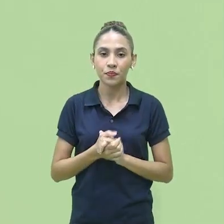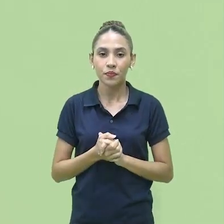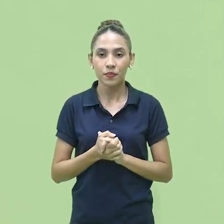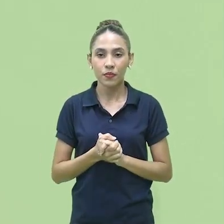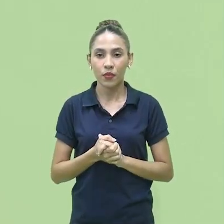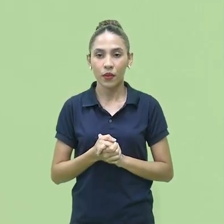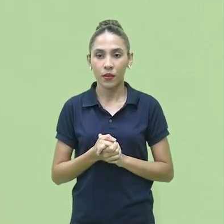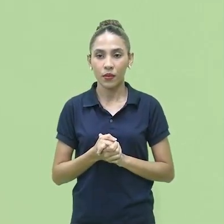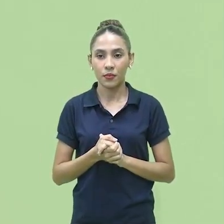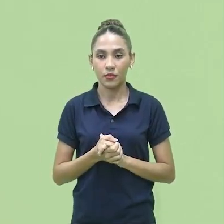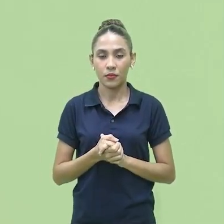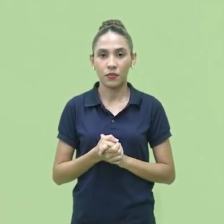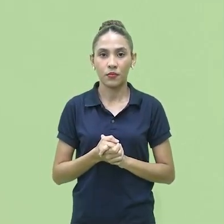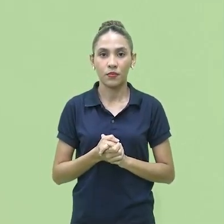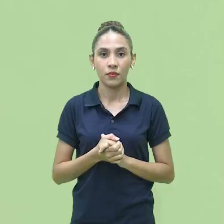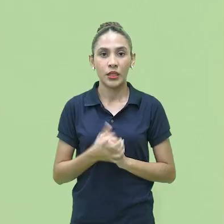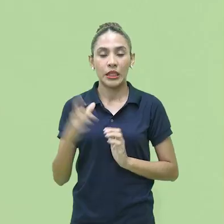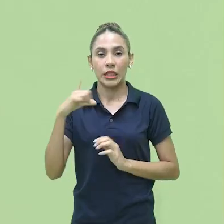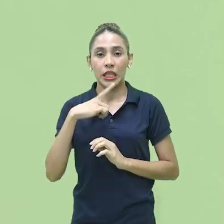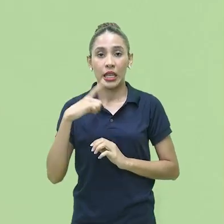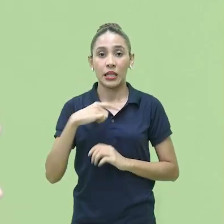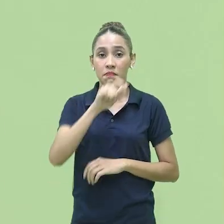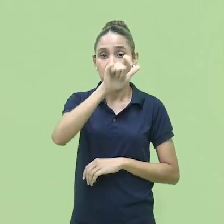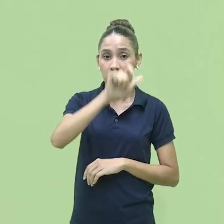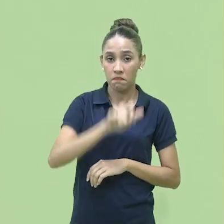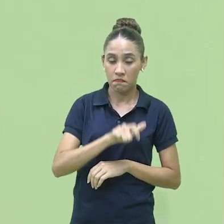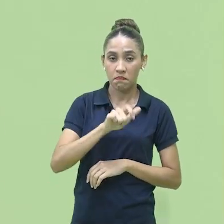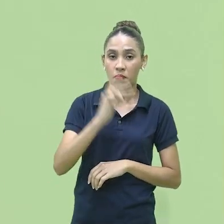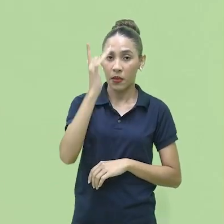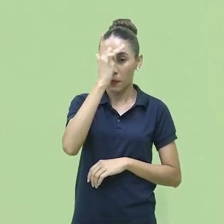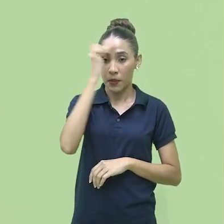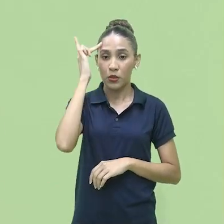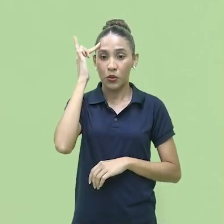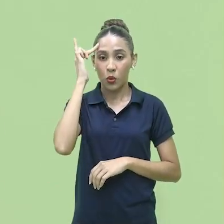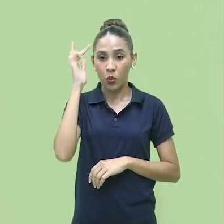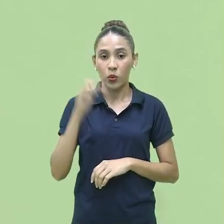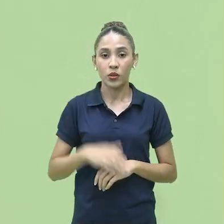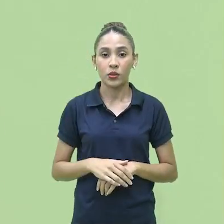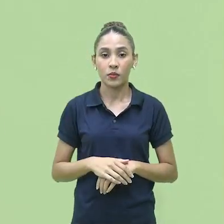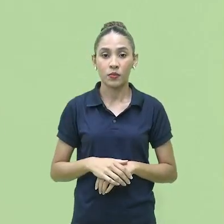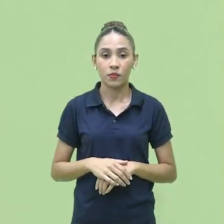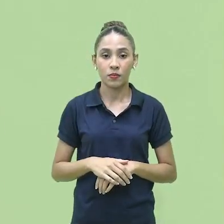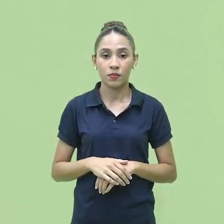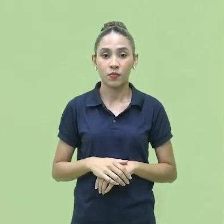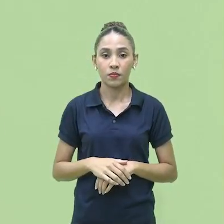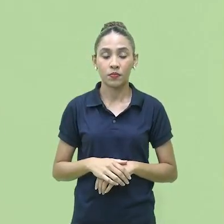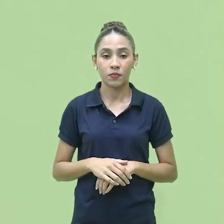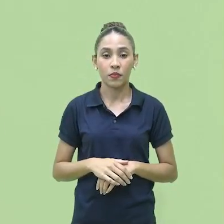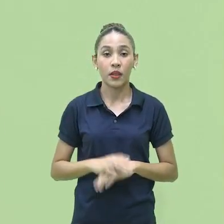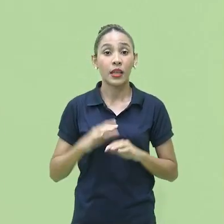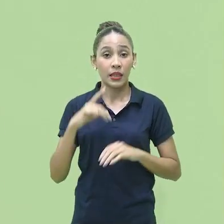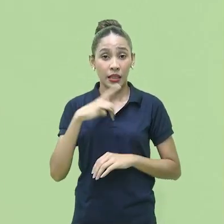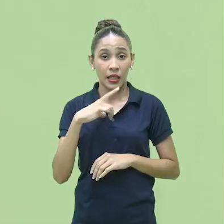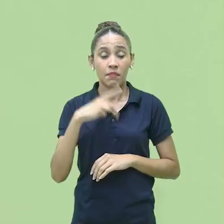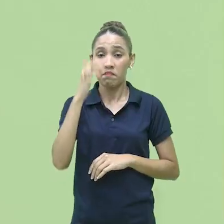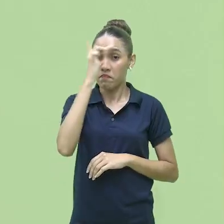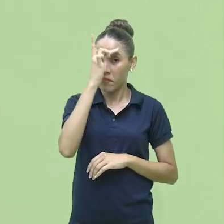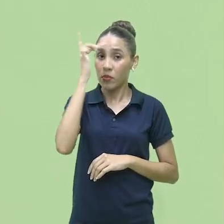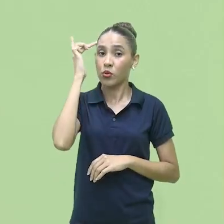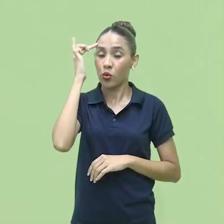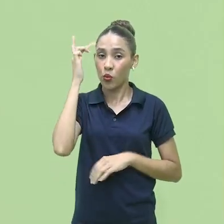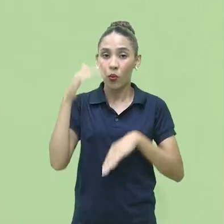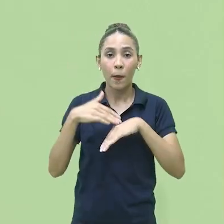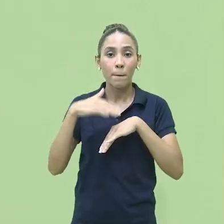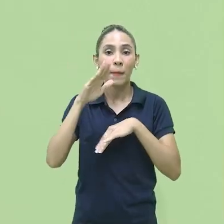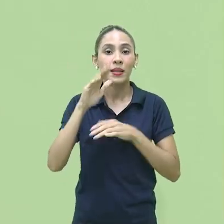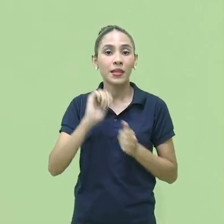mais atualizada. Tem indivíduos no planeta, né, olhando mais uma vez aí para a espécie humana, que são muito